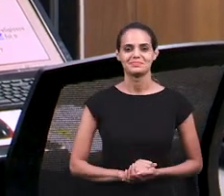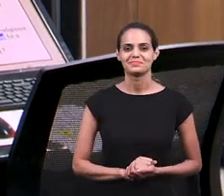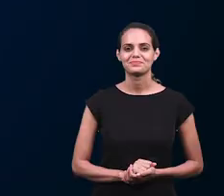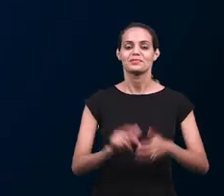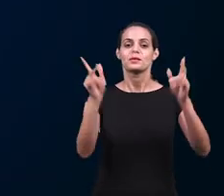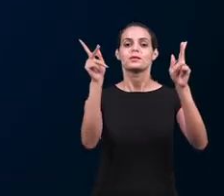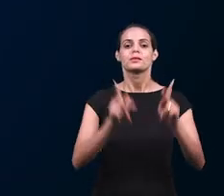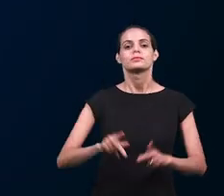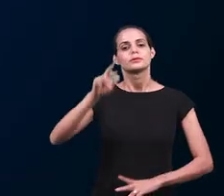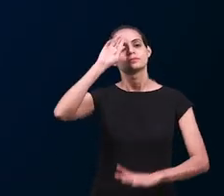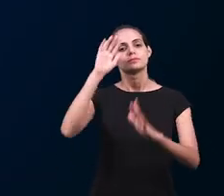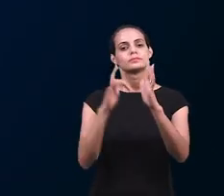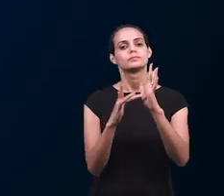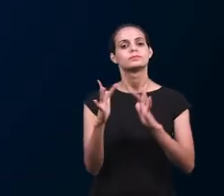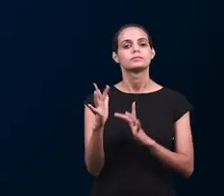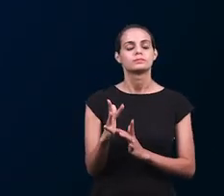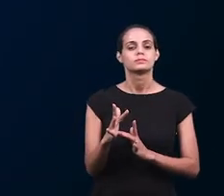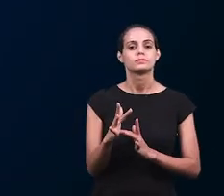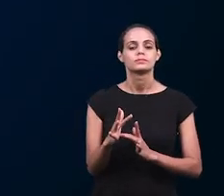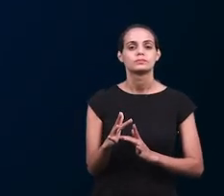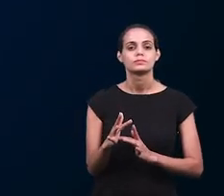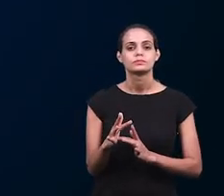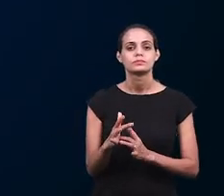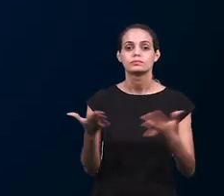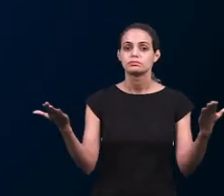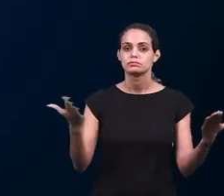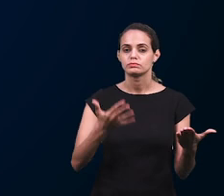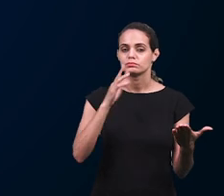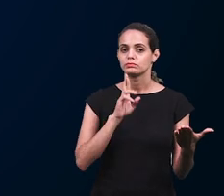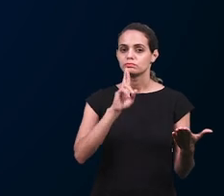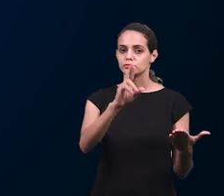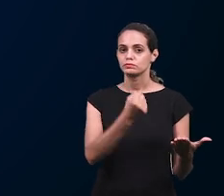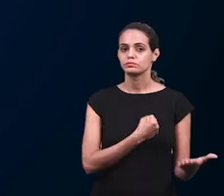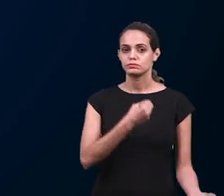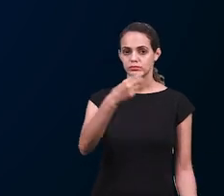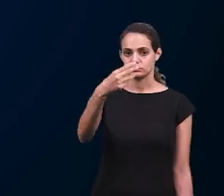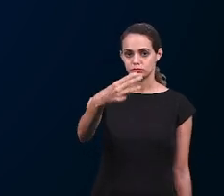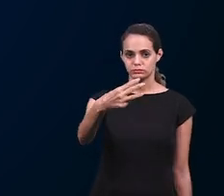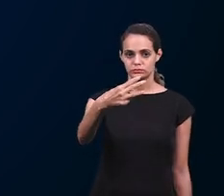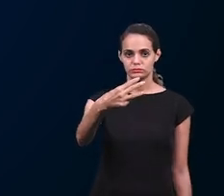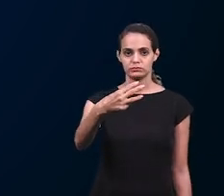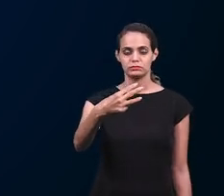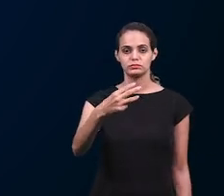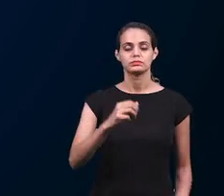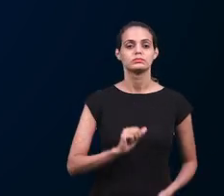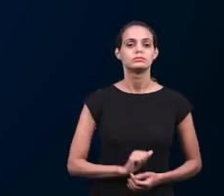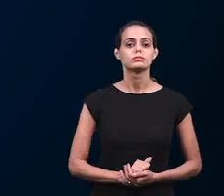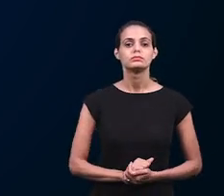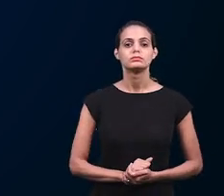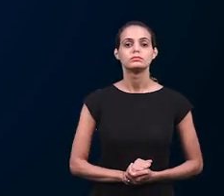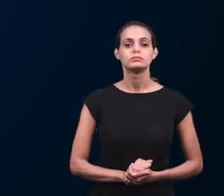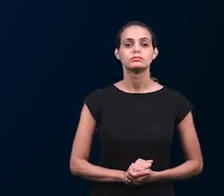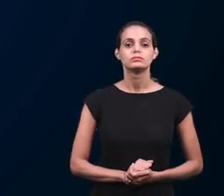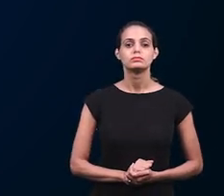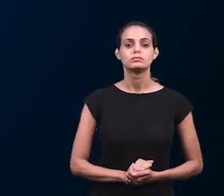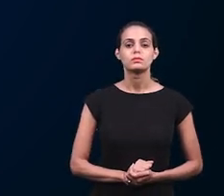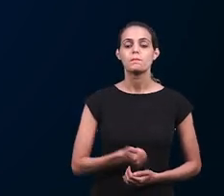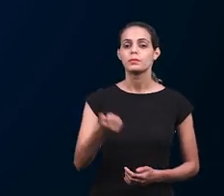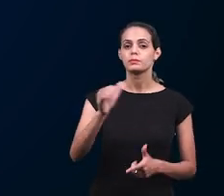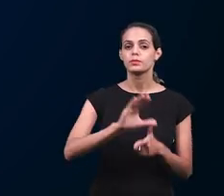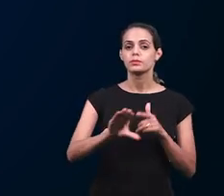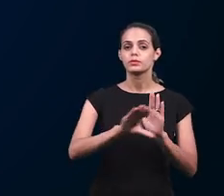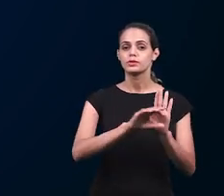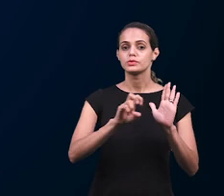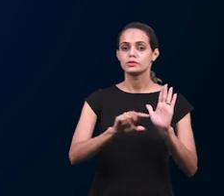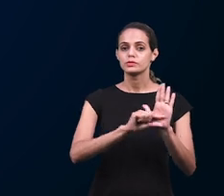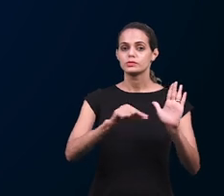ok? A paz do Senhor Jesus. Respondendo à questão 3, está em